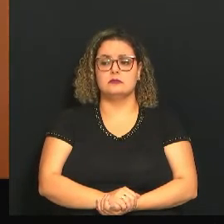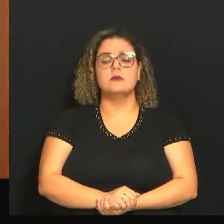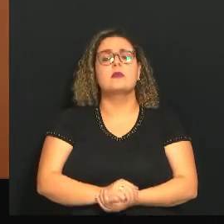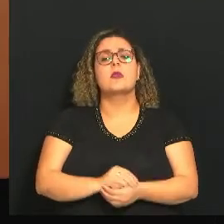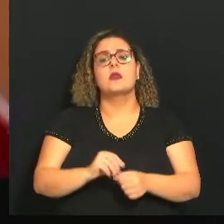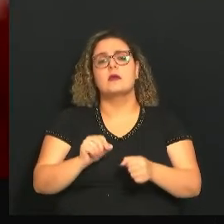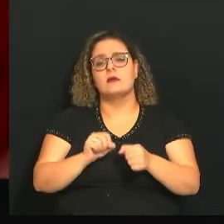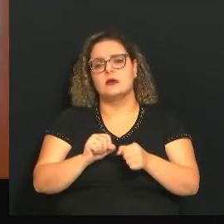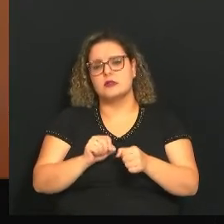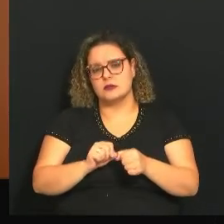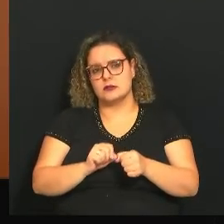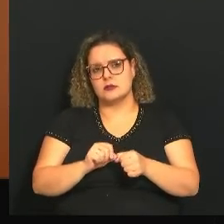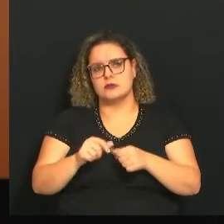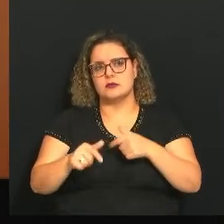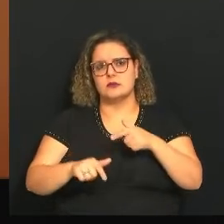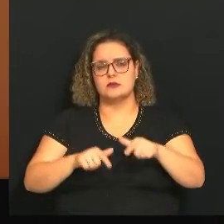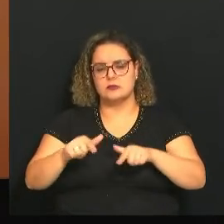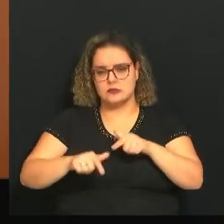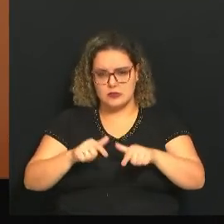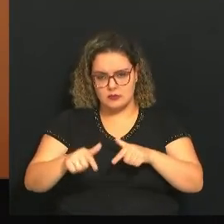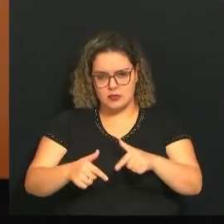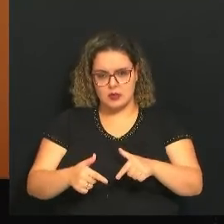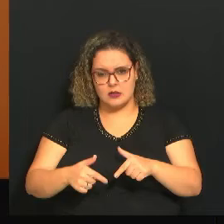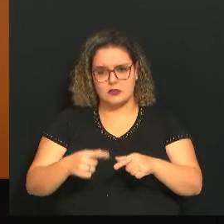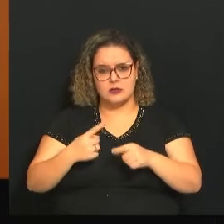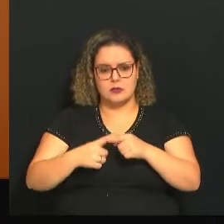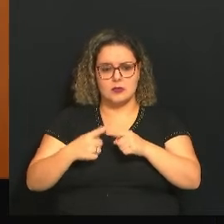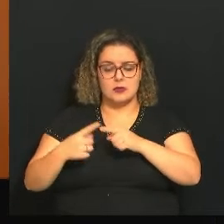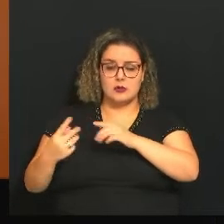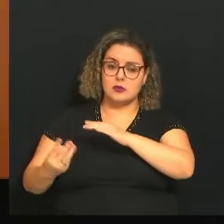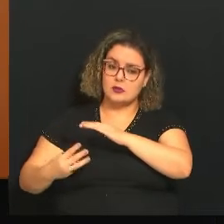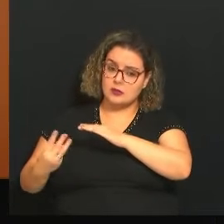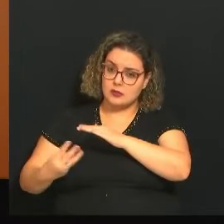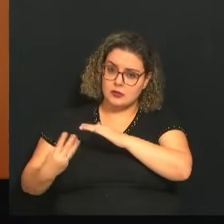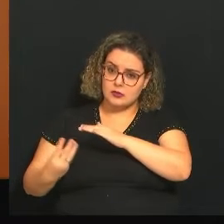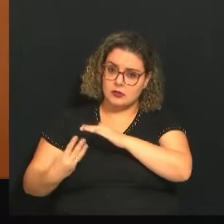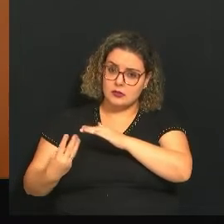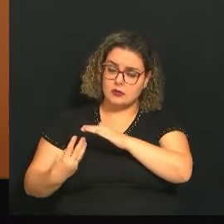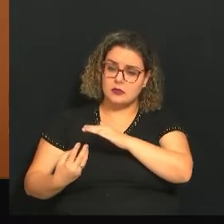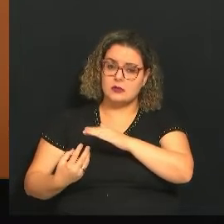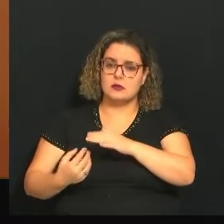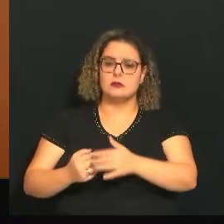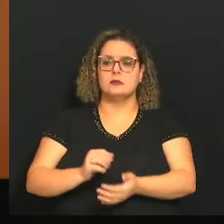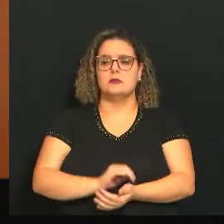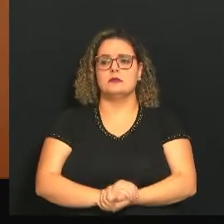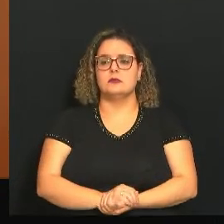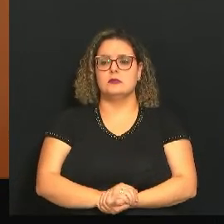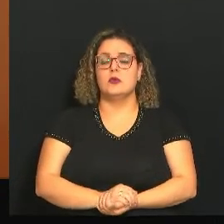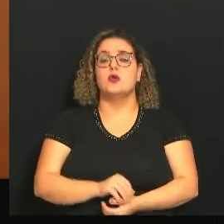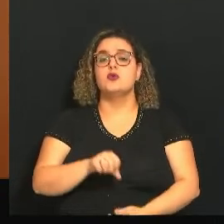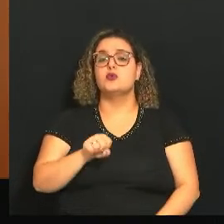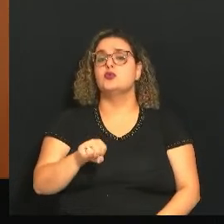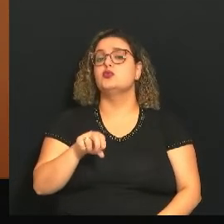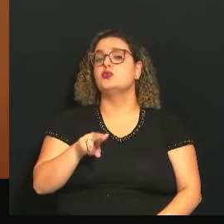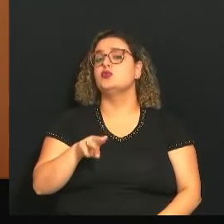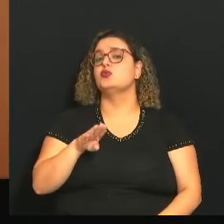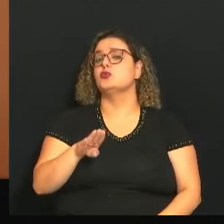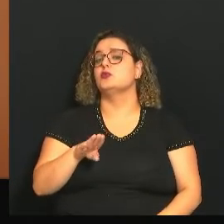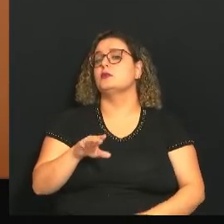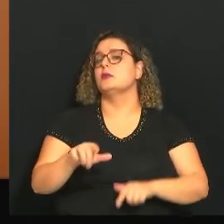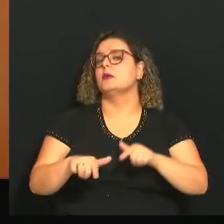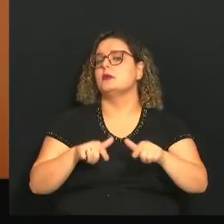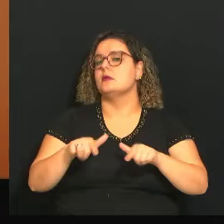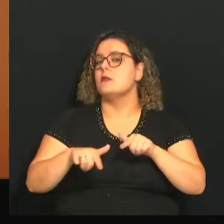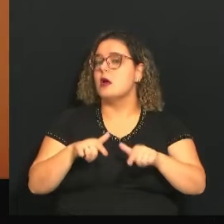serviço, né? Porque a terceirização, na minha opinião, ela gera subemprego. Então, aquelas pessoas